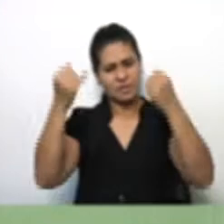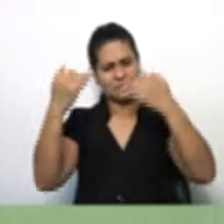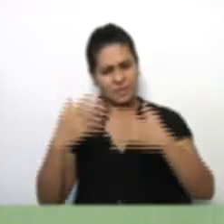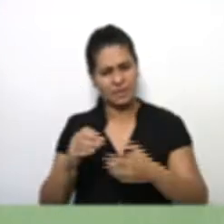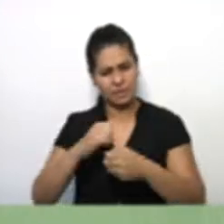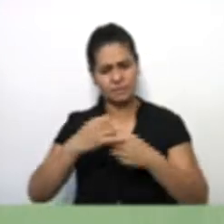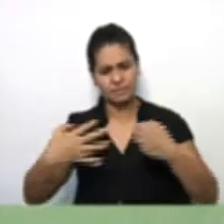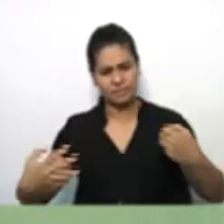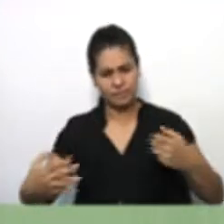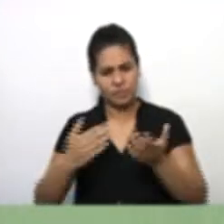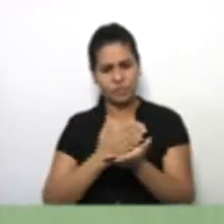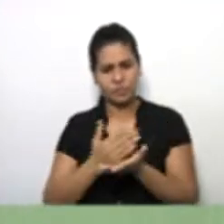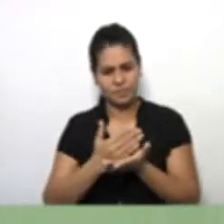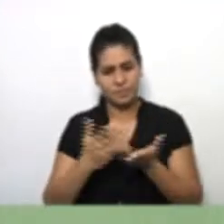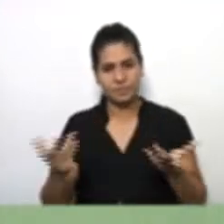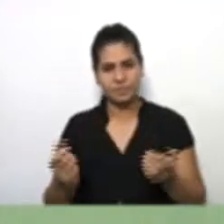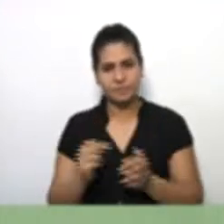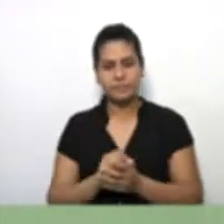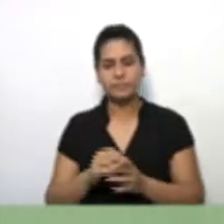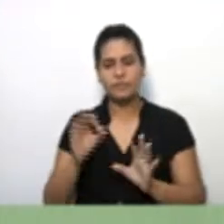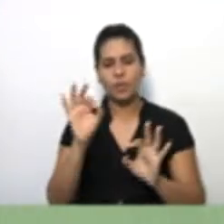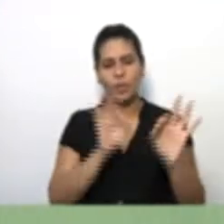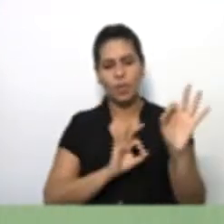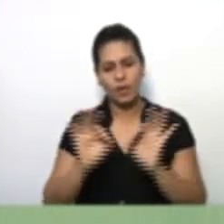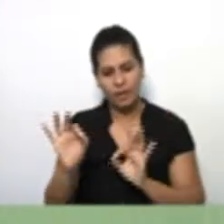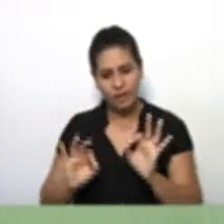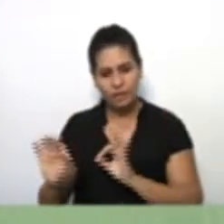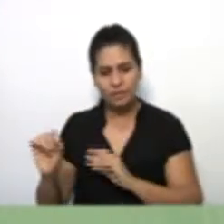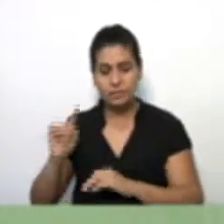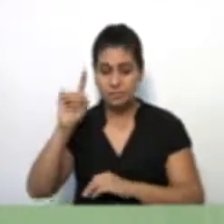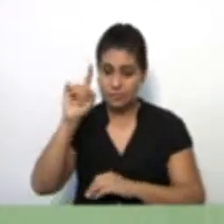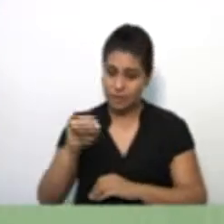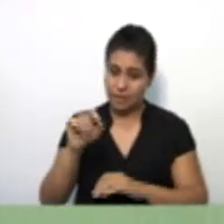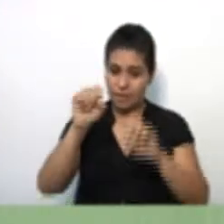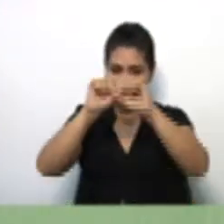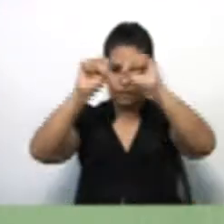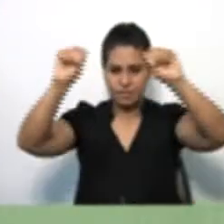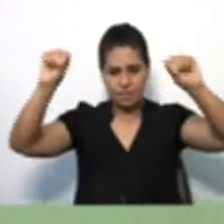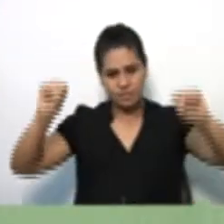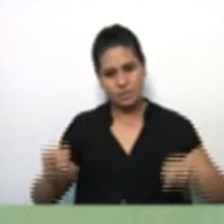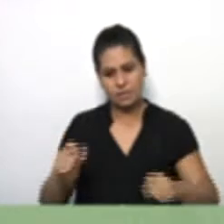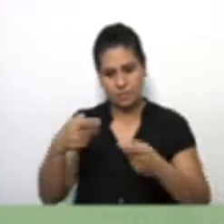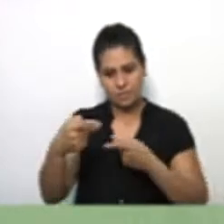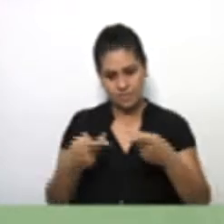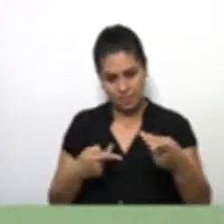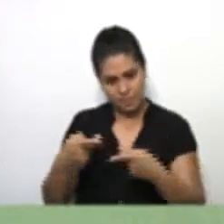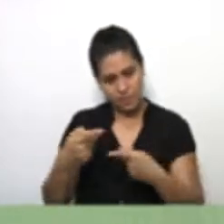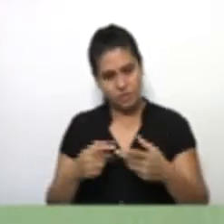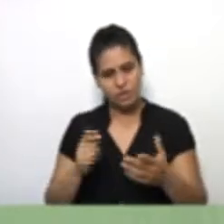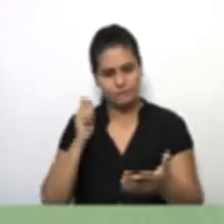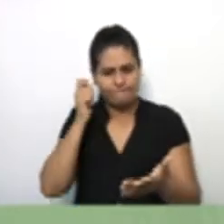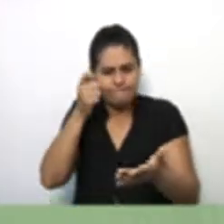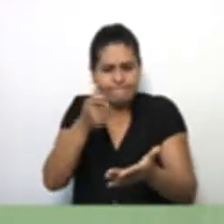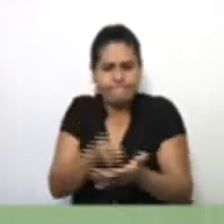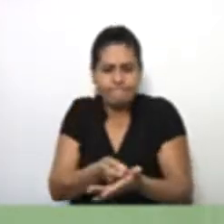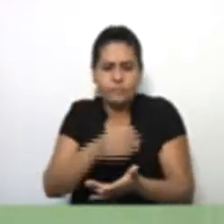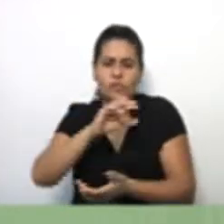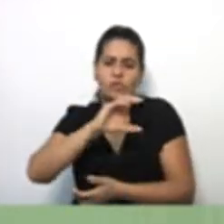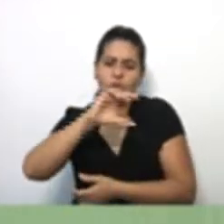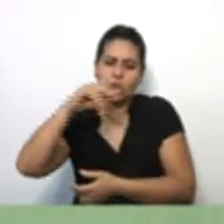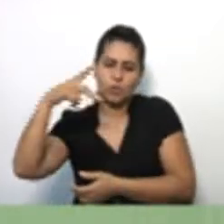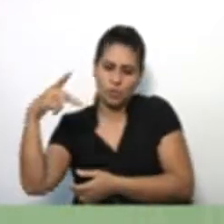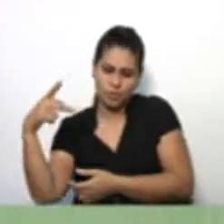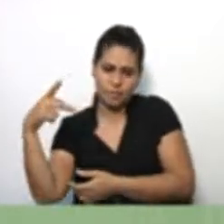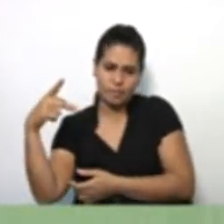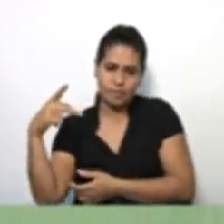para vocês no início da aula. A organização é o quê? Um sistema planejado de esforço. Olha aqui, ó. Olha aqui, ó,